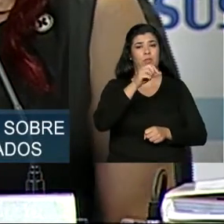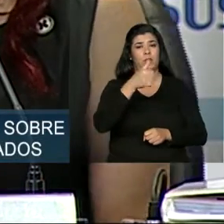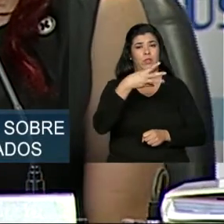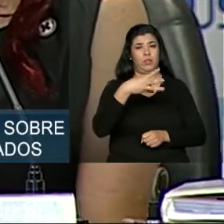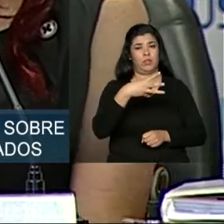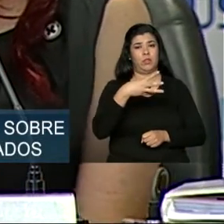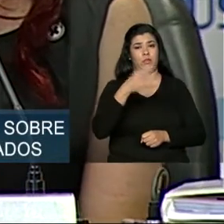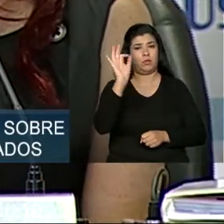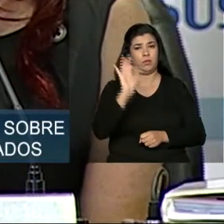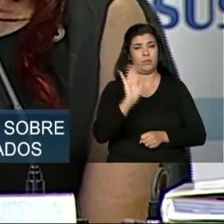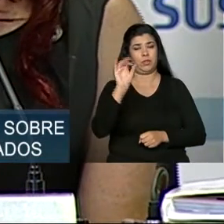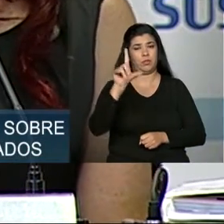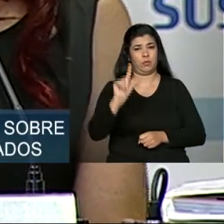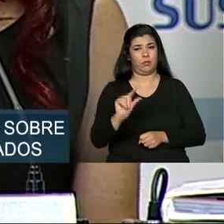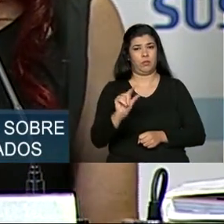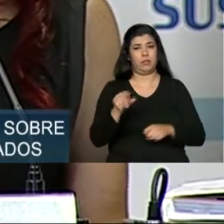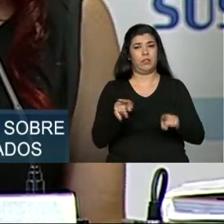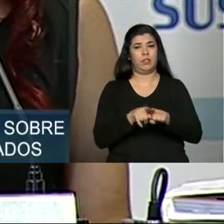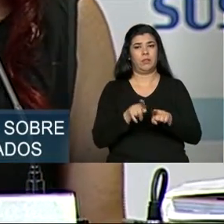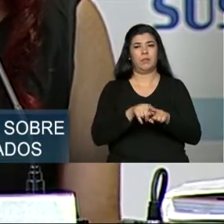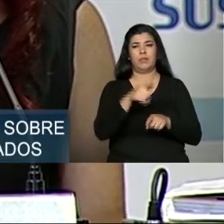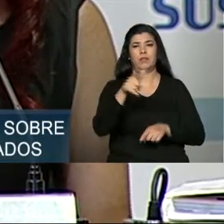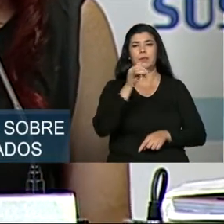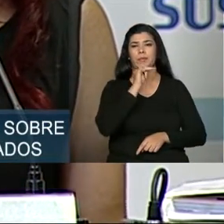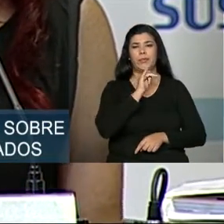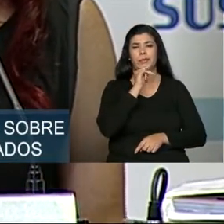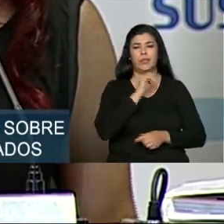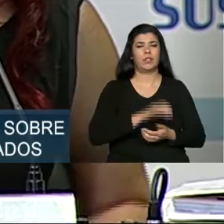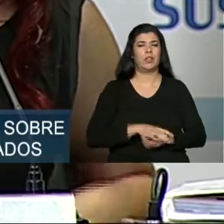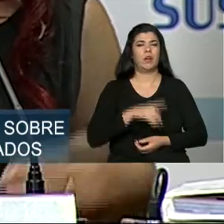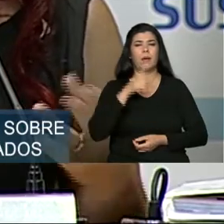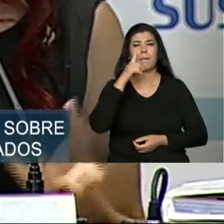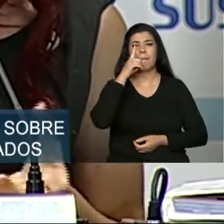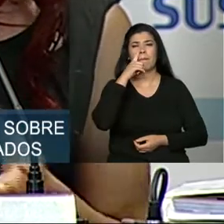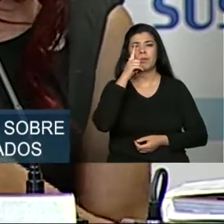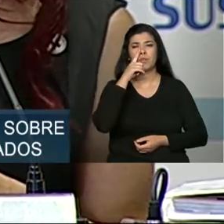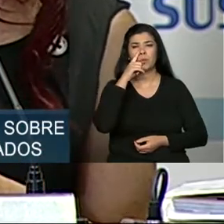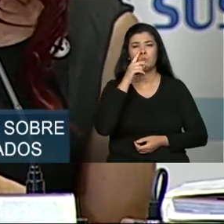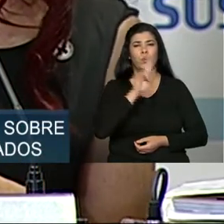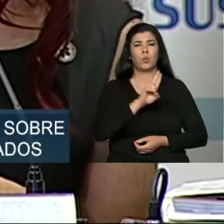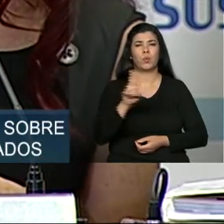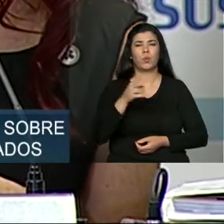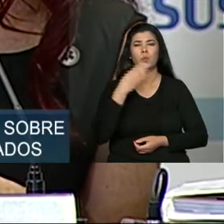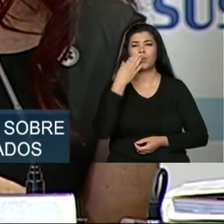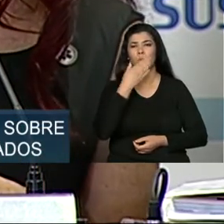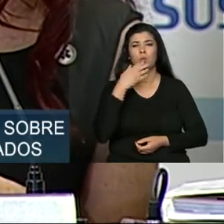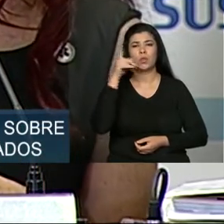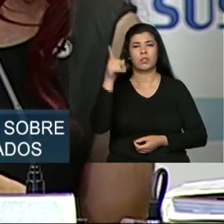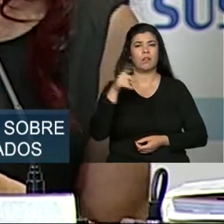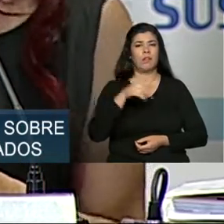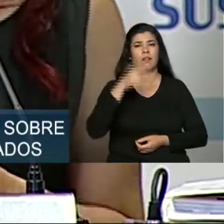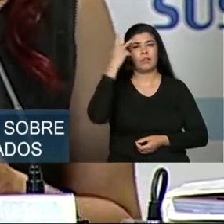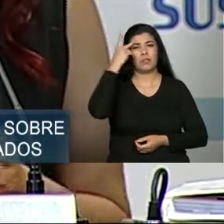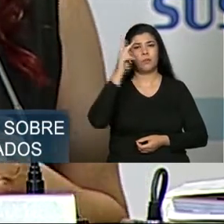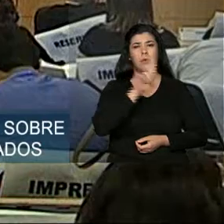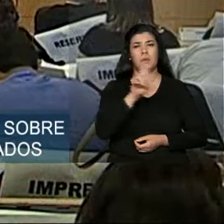Em relação ao biscoito doce, Maria, Maizena, aqueles biscoitos bolacha, como fala em São Paulo, né,